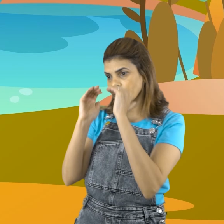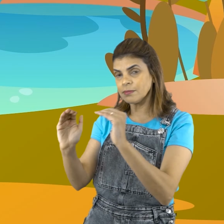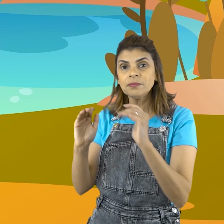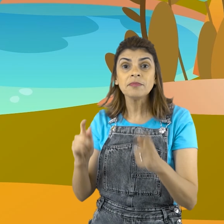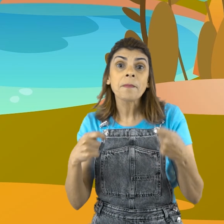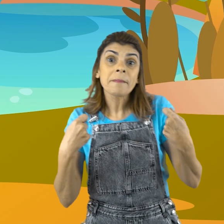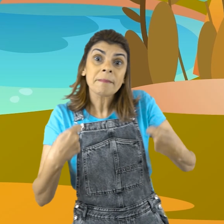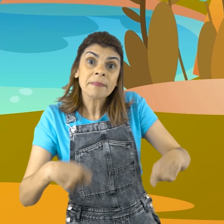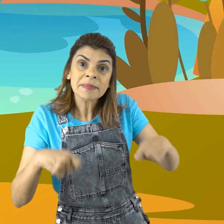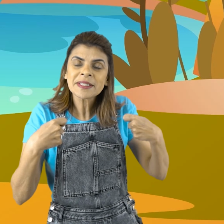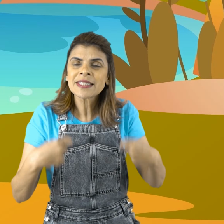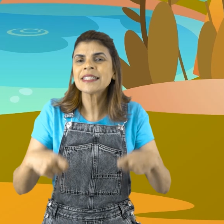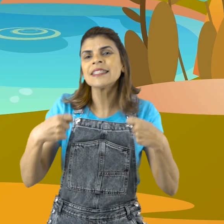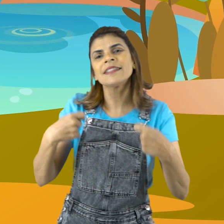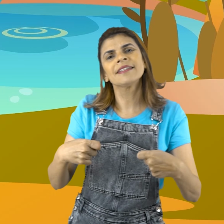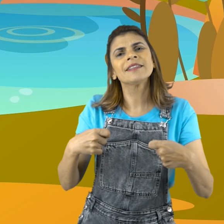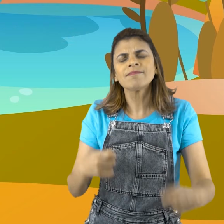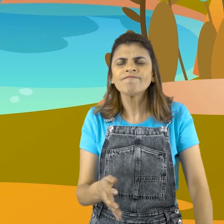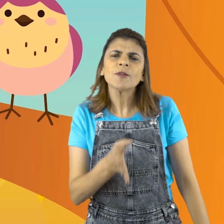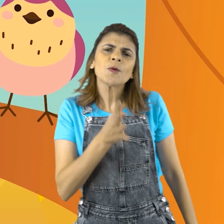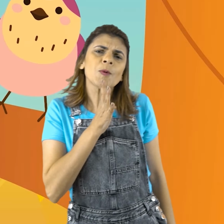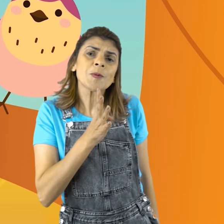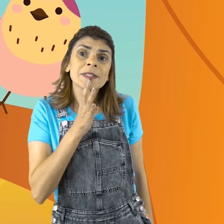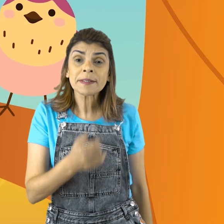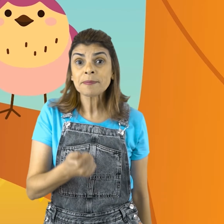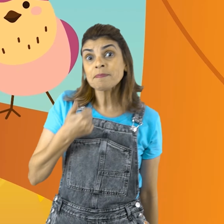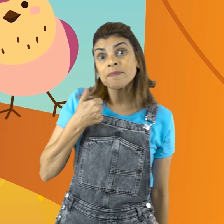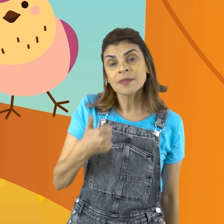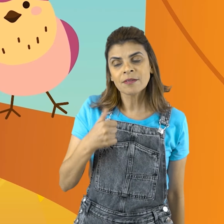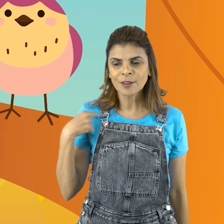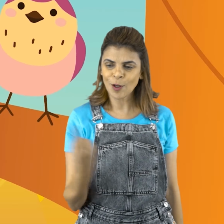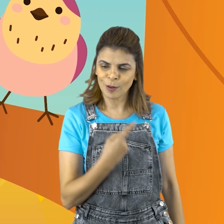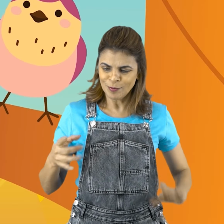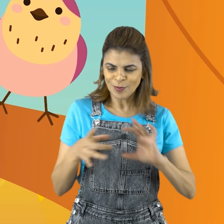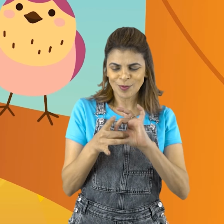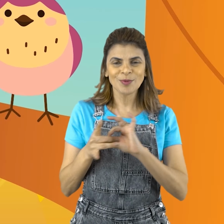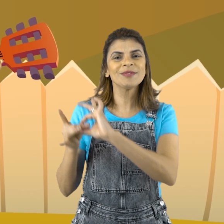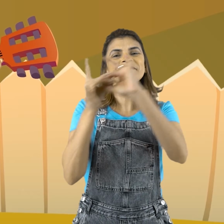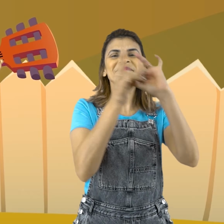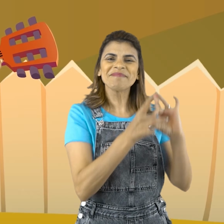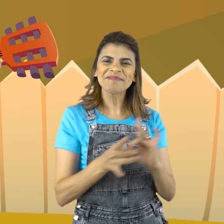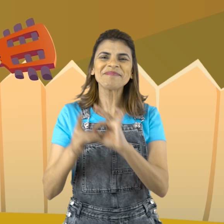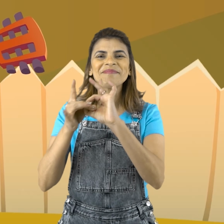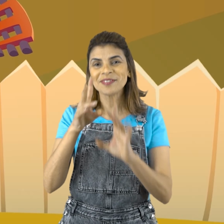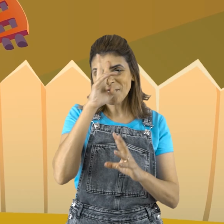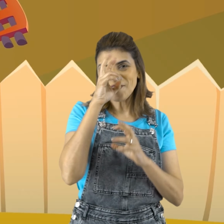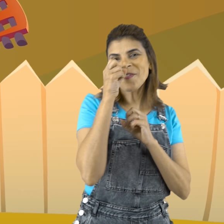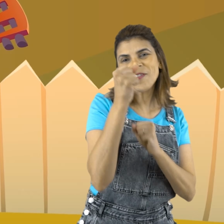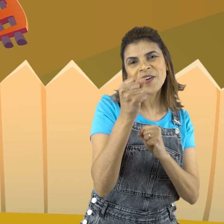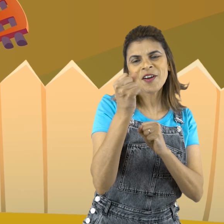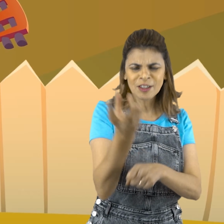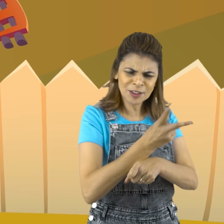Todos precisam nos conhecer direito. Juntos somos mais fortes. Somos